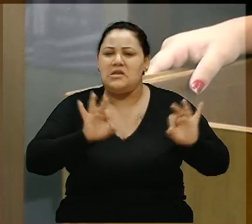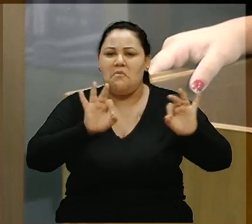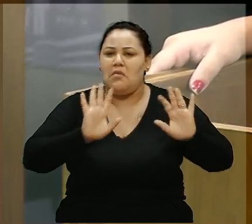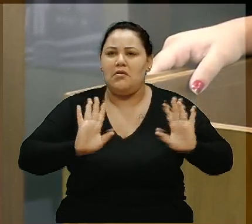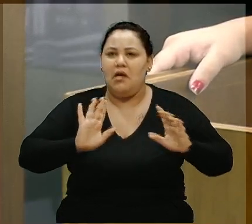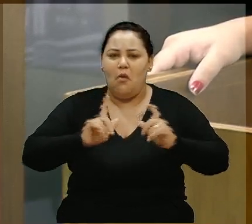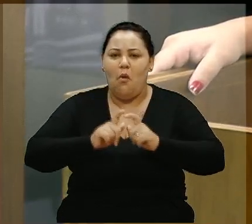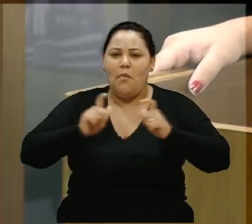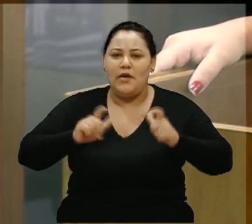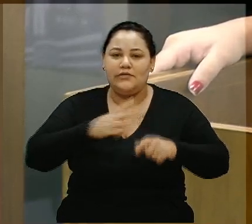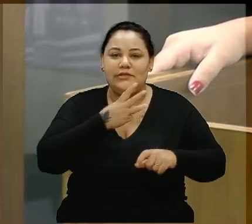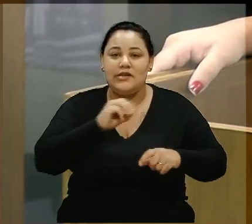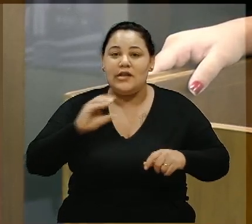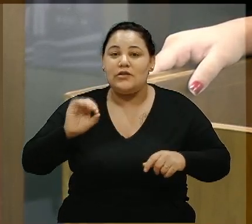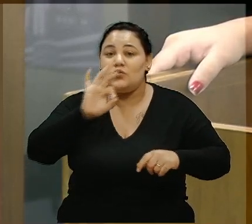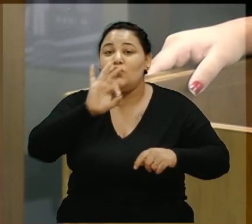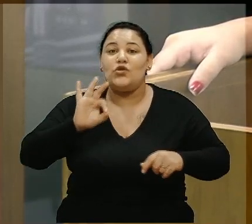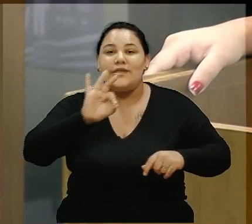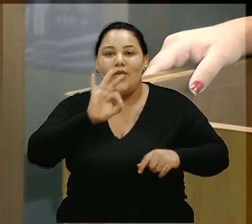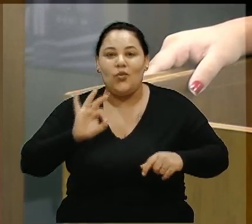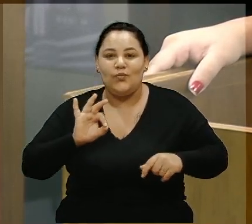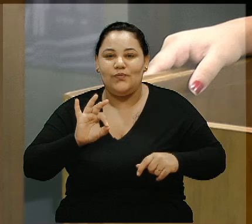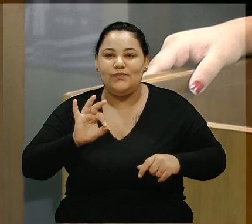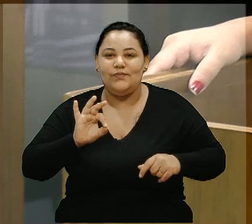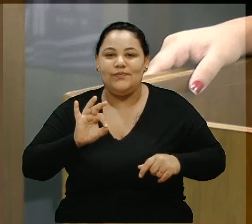de 300%.